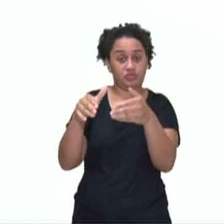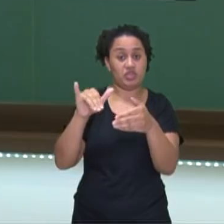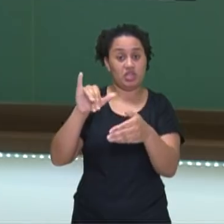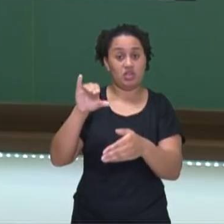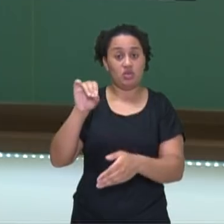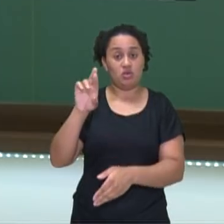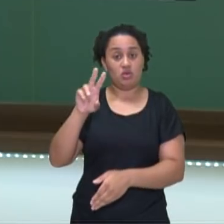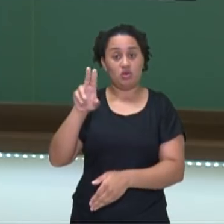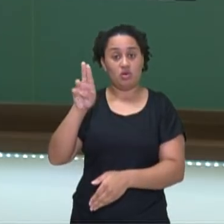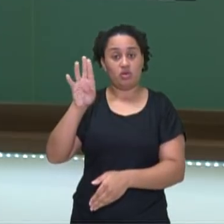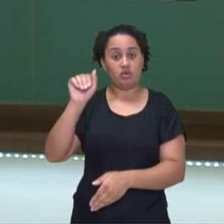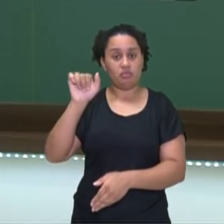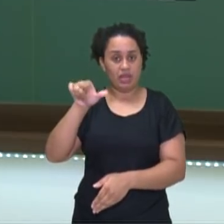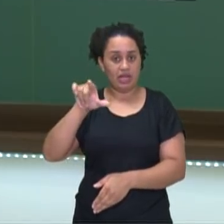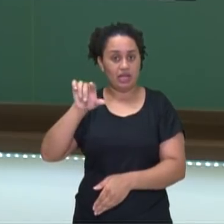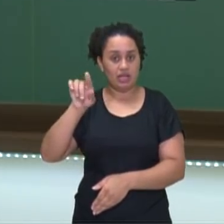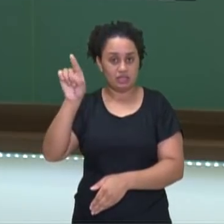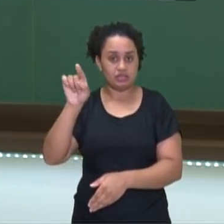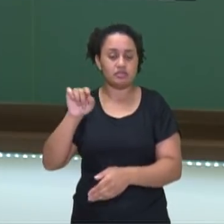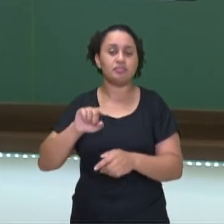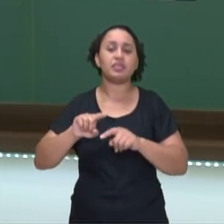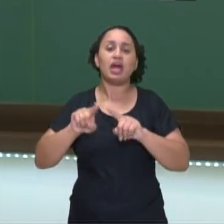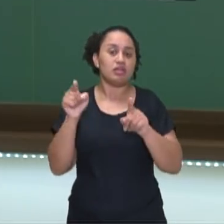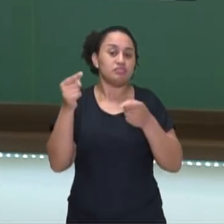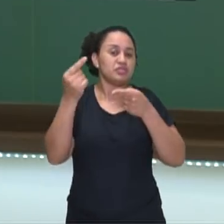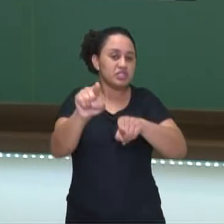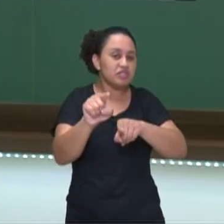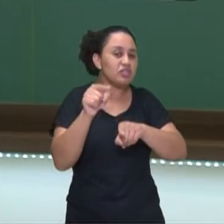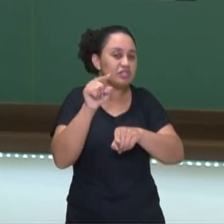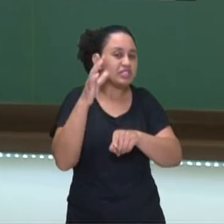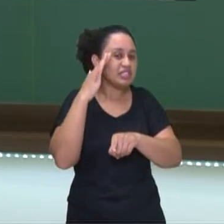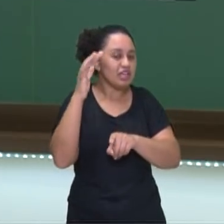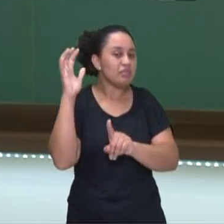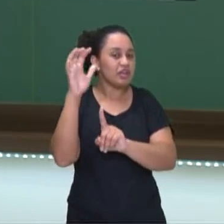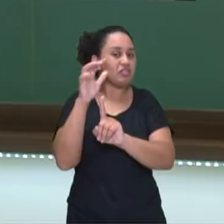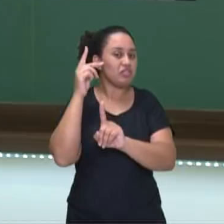desafio, você sabe dizer as influências dos povos iorubás no